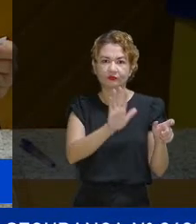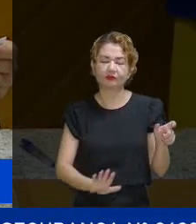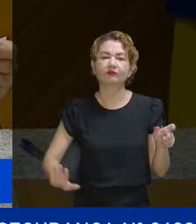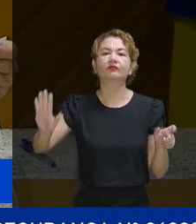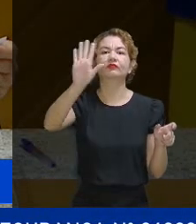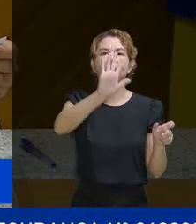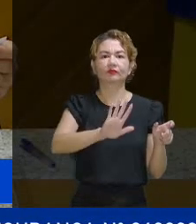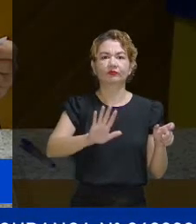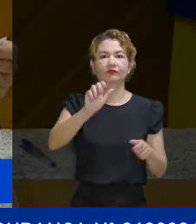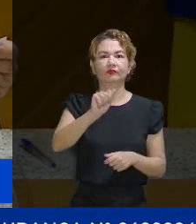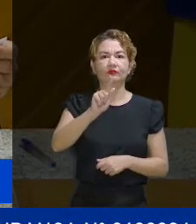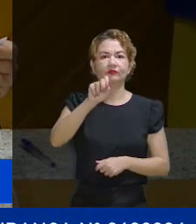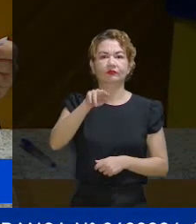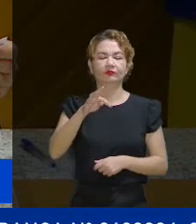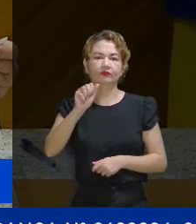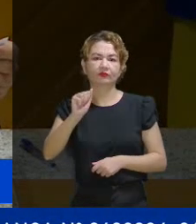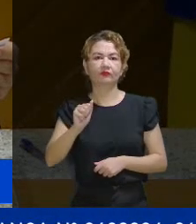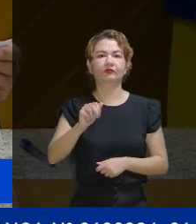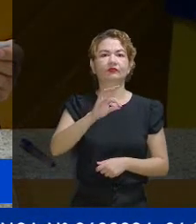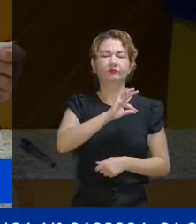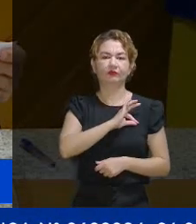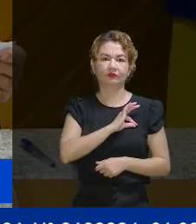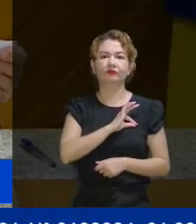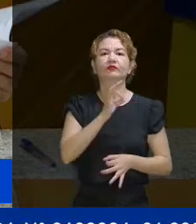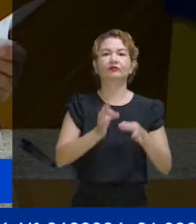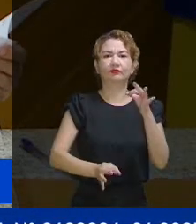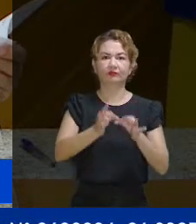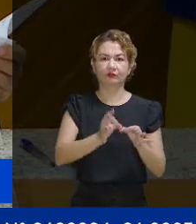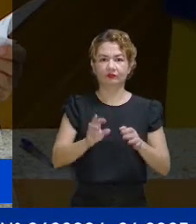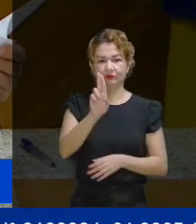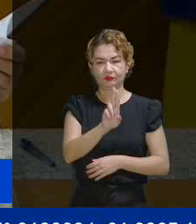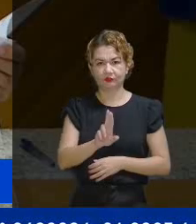Nacional dos Agentes de Polícia do Poder Judiciário da União,